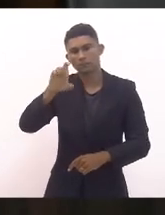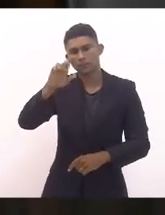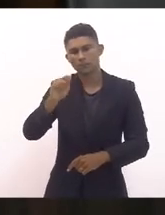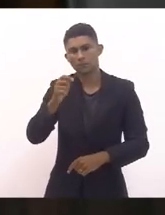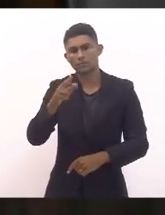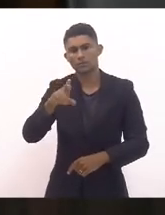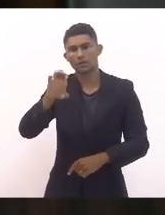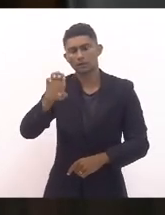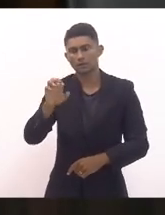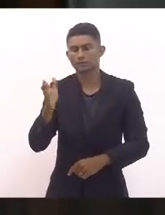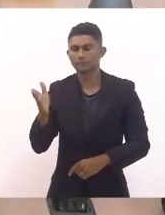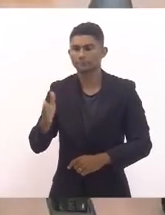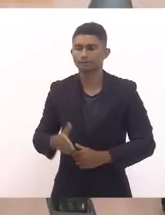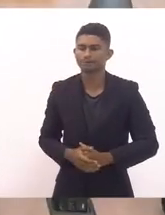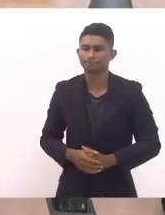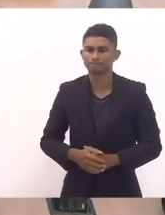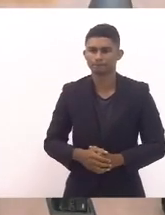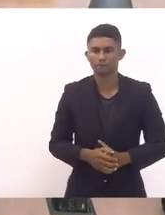Kinoplock.